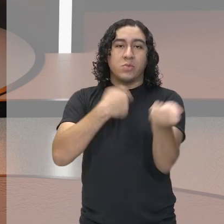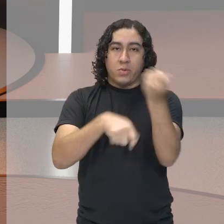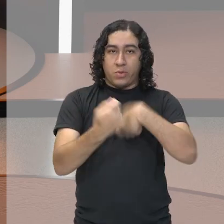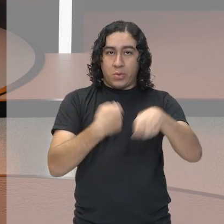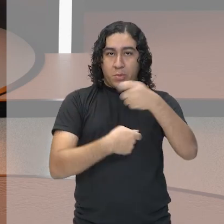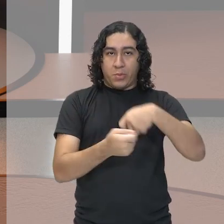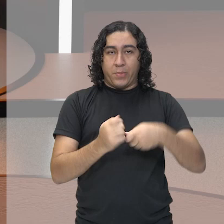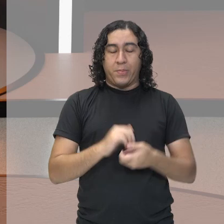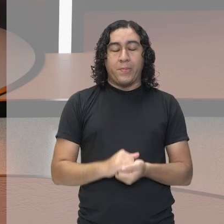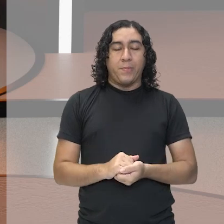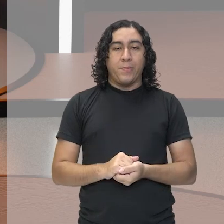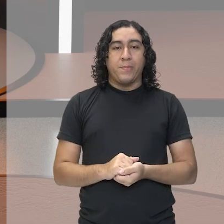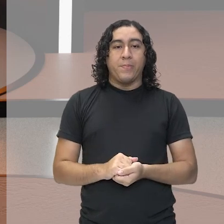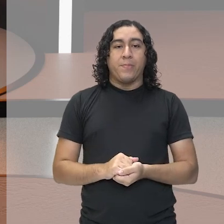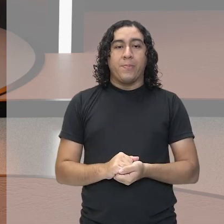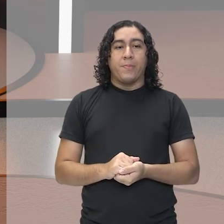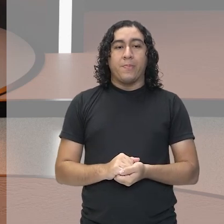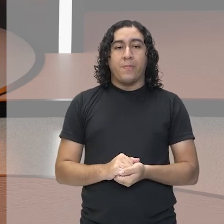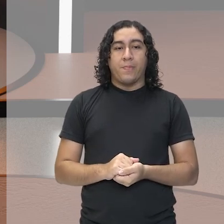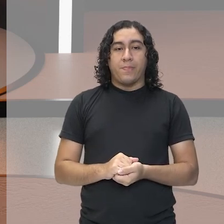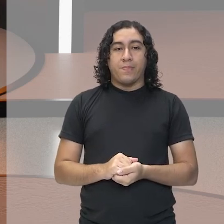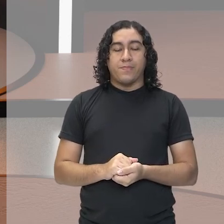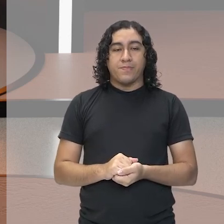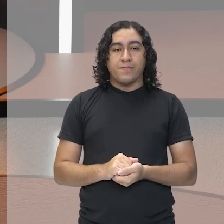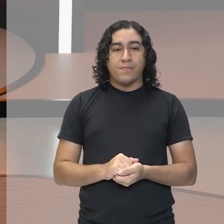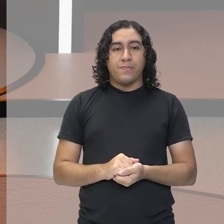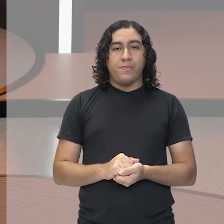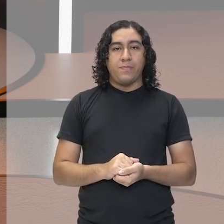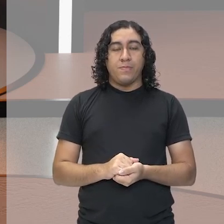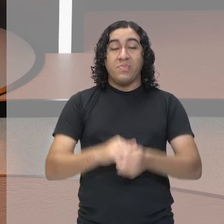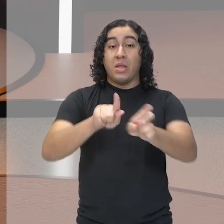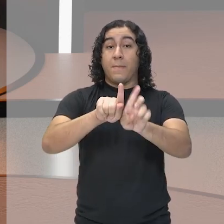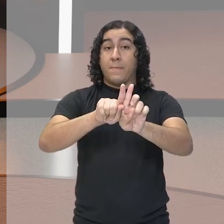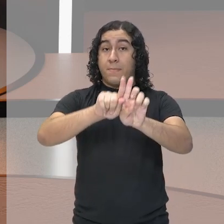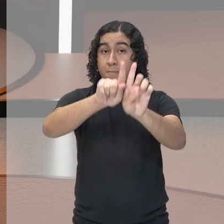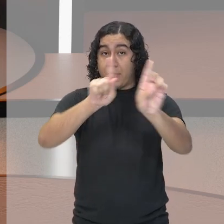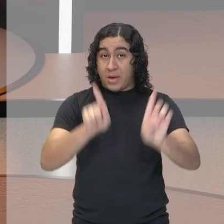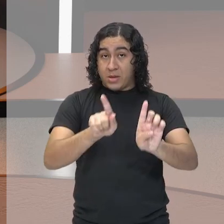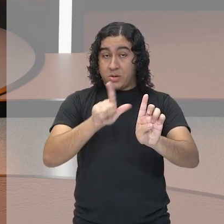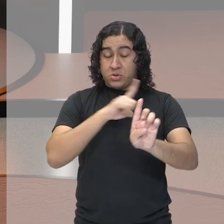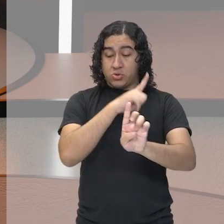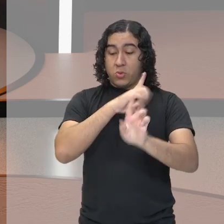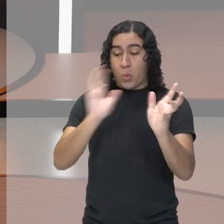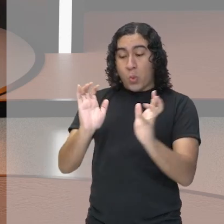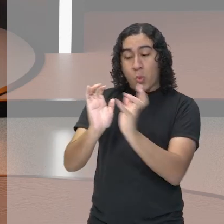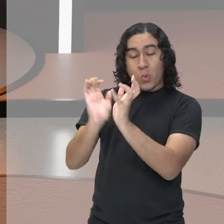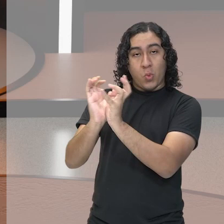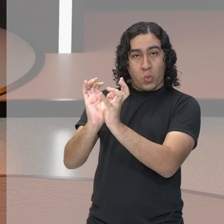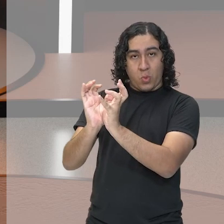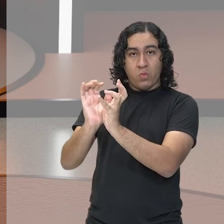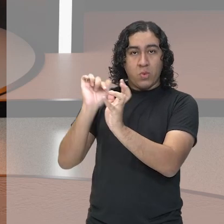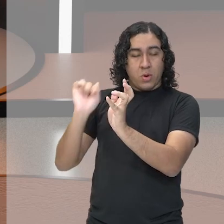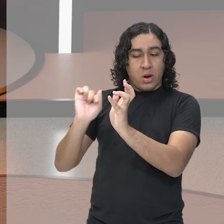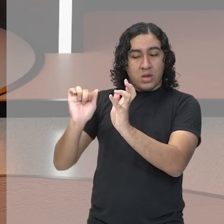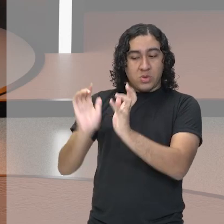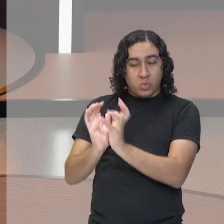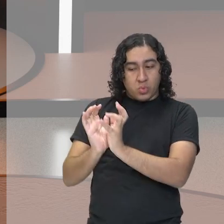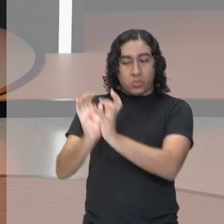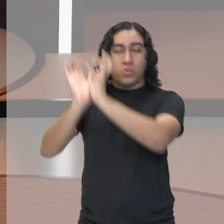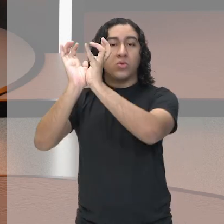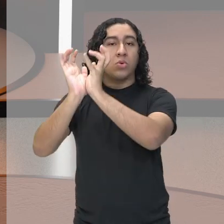econômicos. É isso? Enquanto uma pequena elite oligárquica,